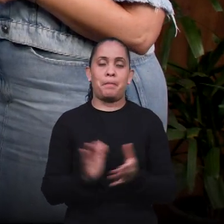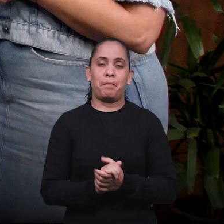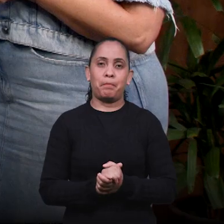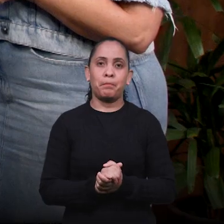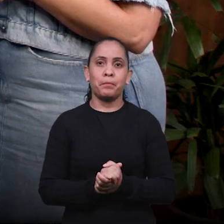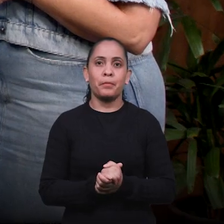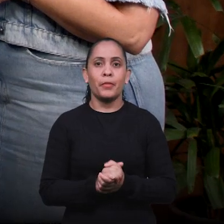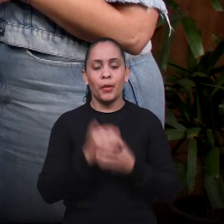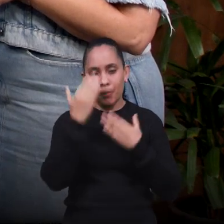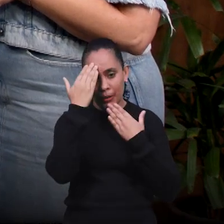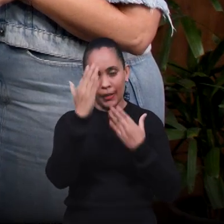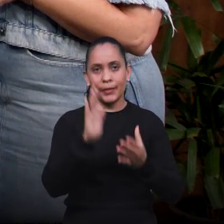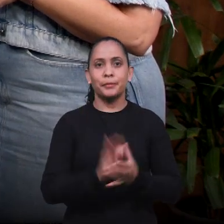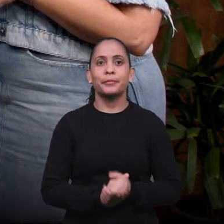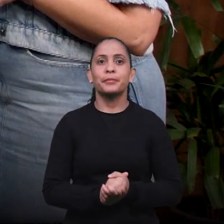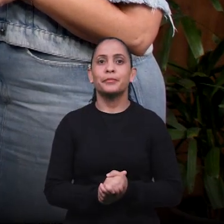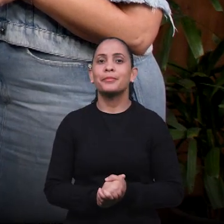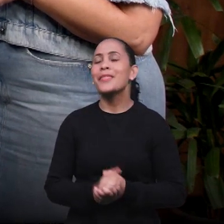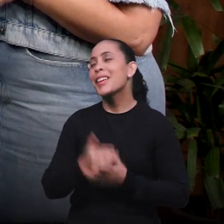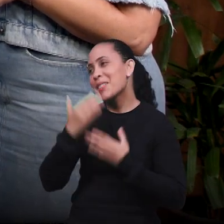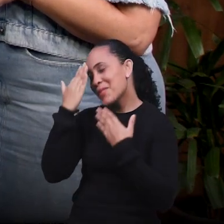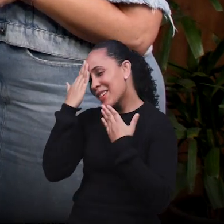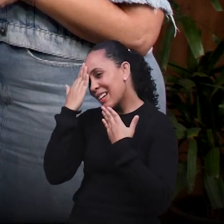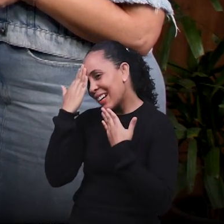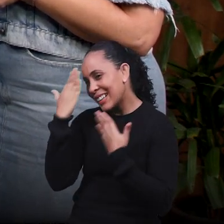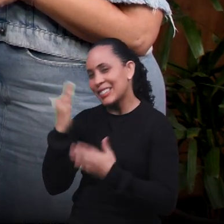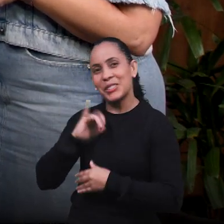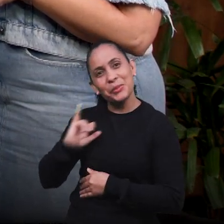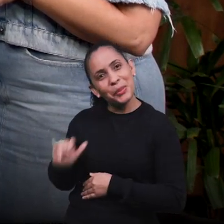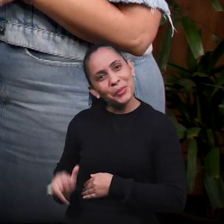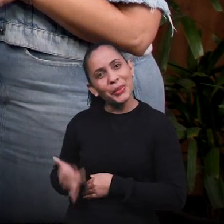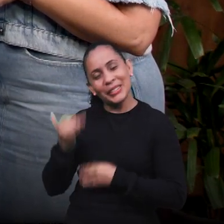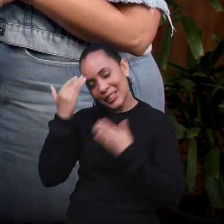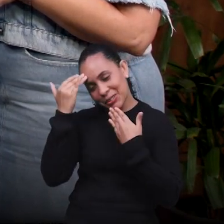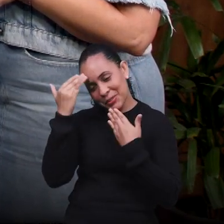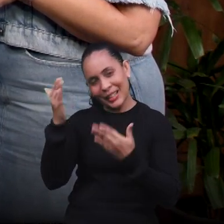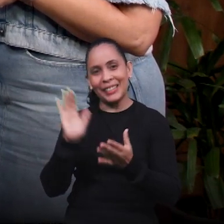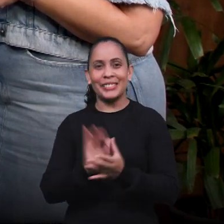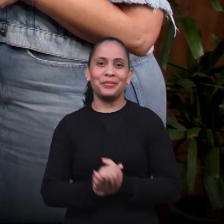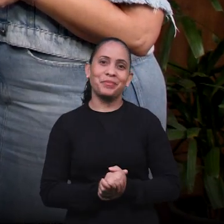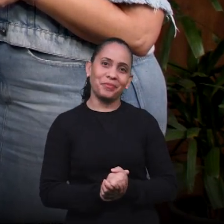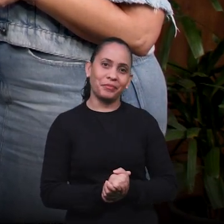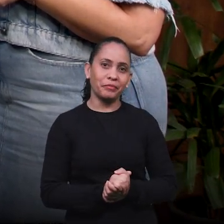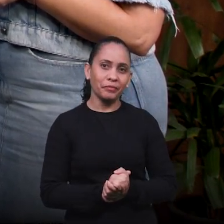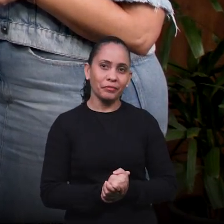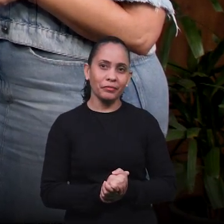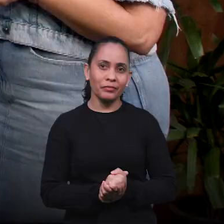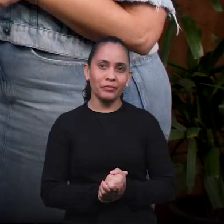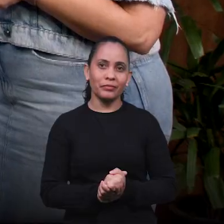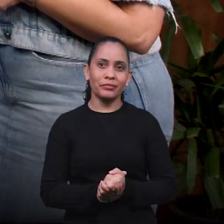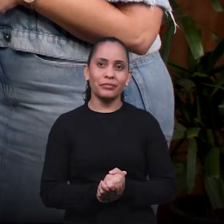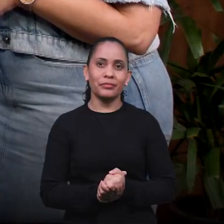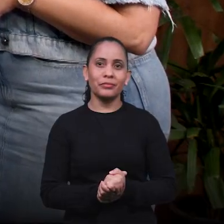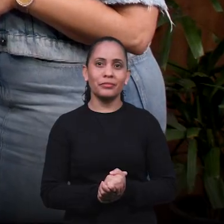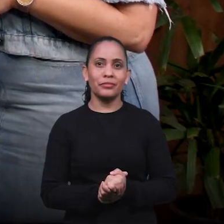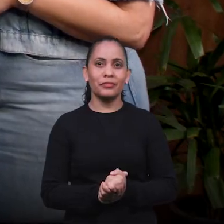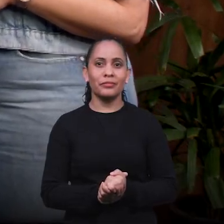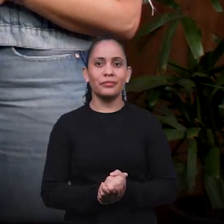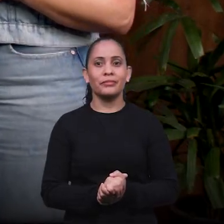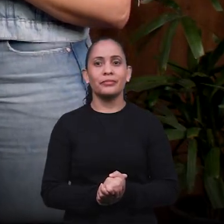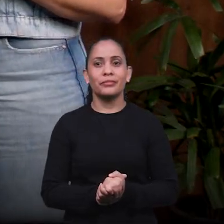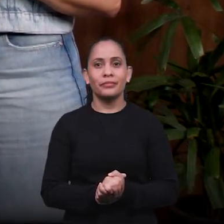Muito obrigada pelas informações. Eu que agradeço pela oportunidade. Muito obrigado também.